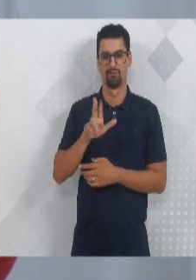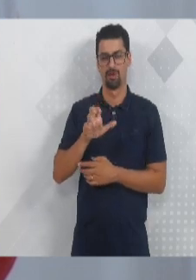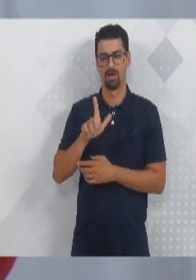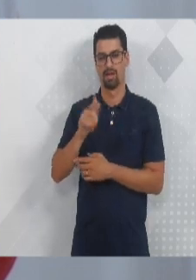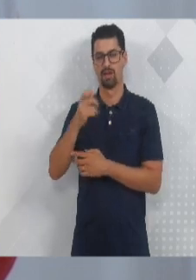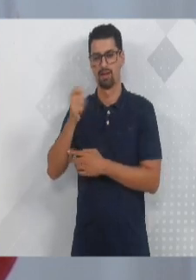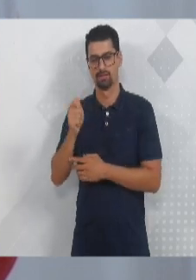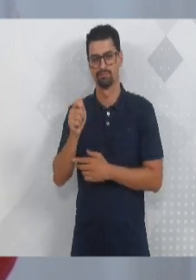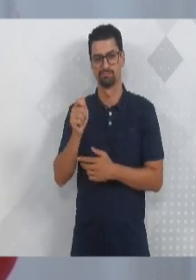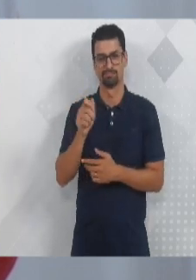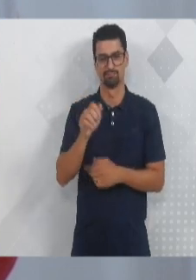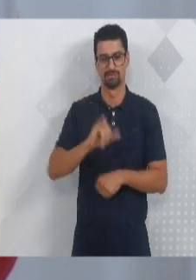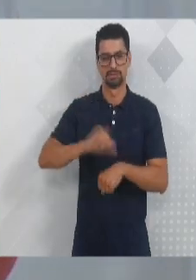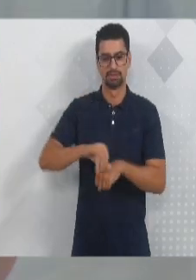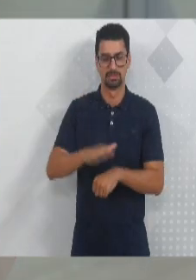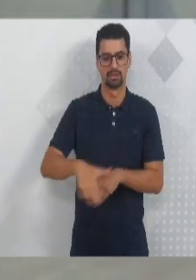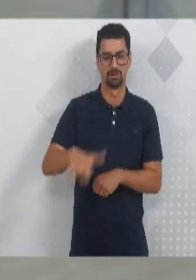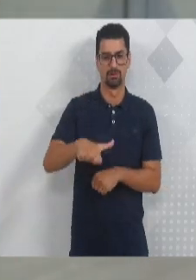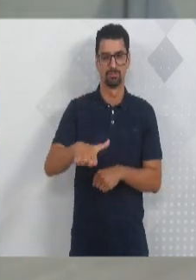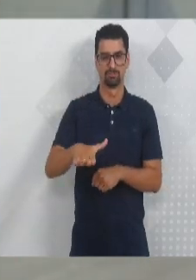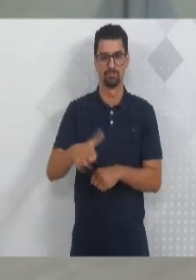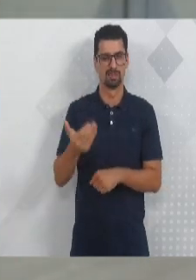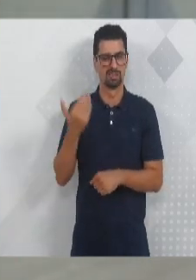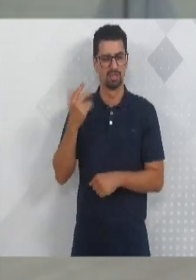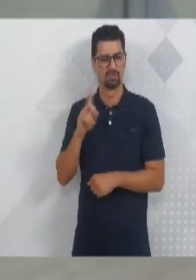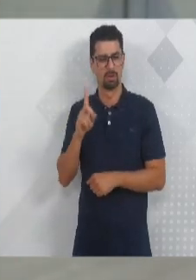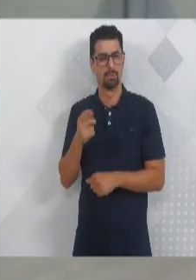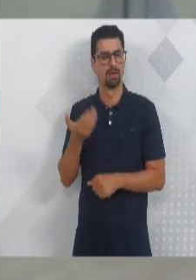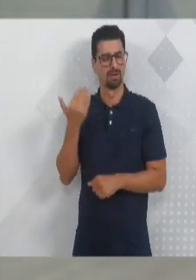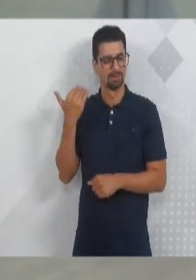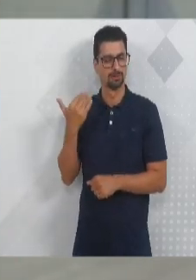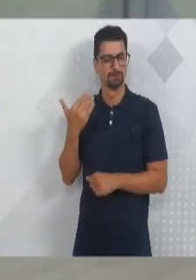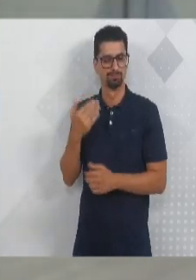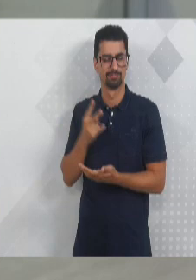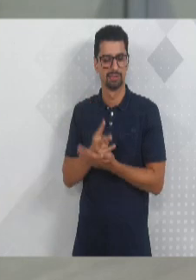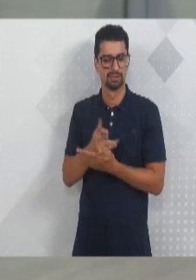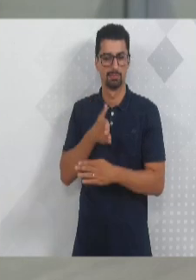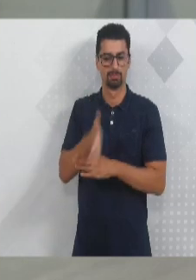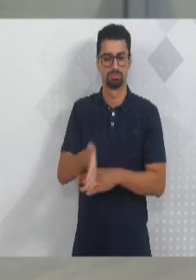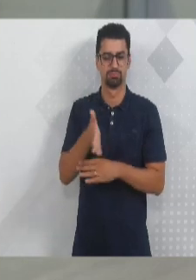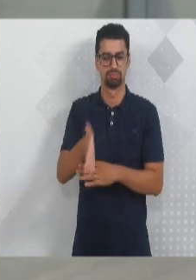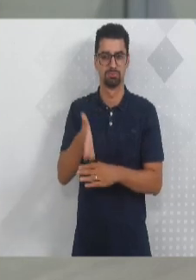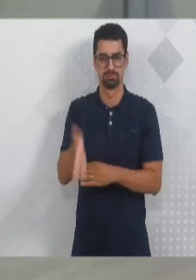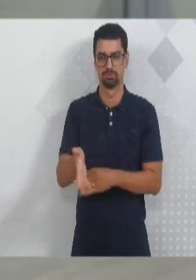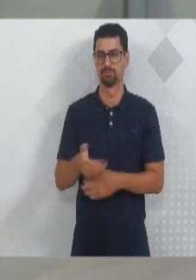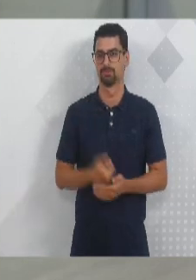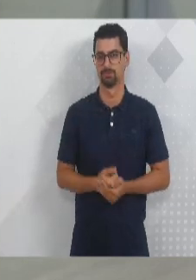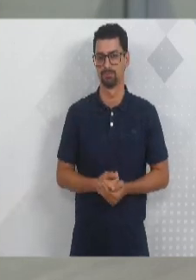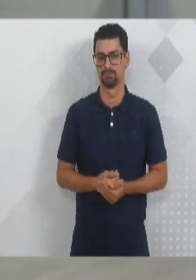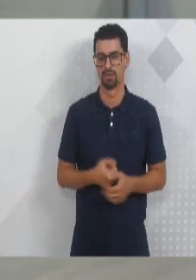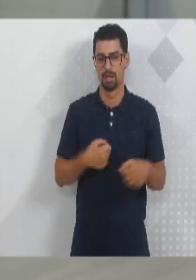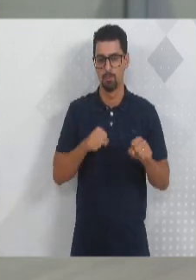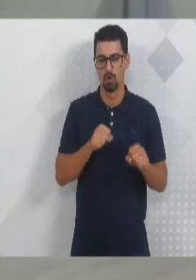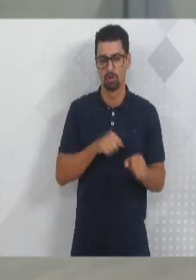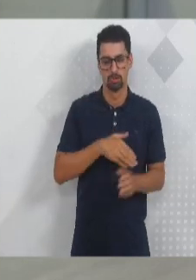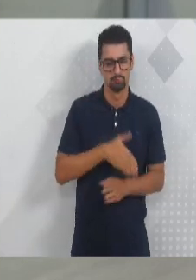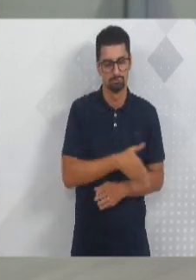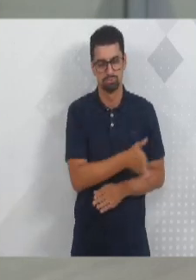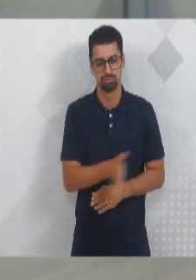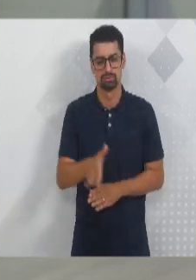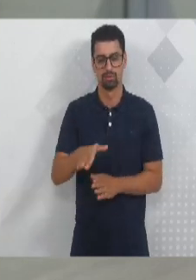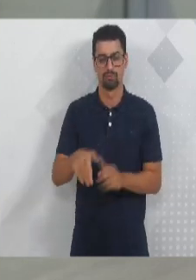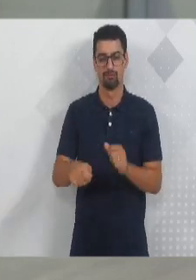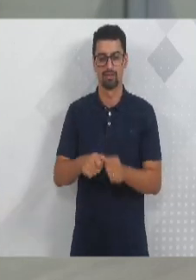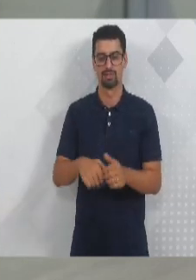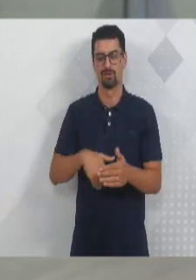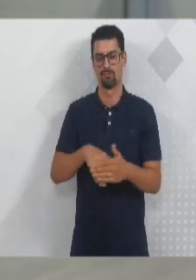segunda casa carregava bola e jogo de camisa no lambreta para poder fazer o futebol